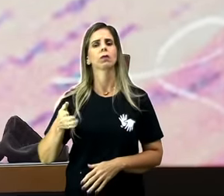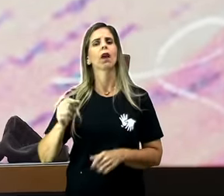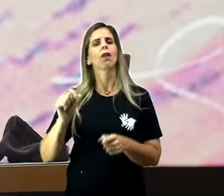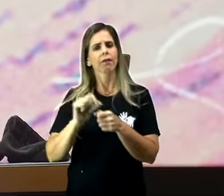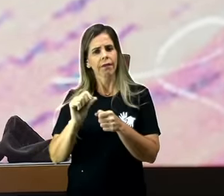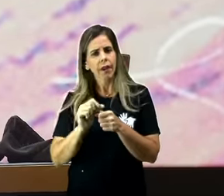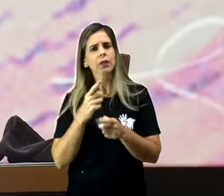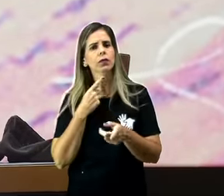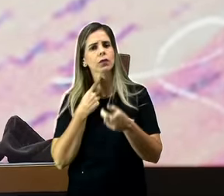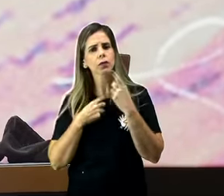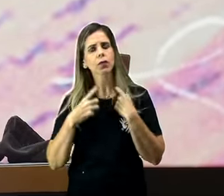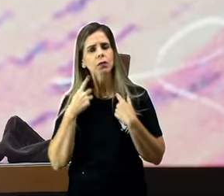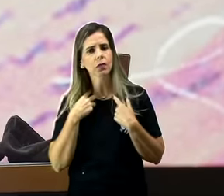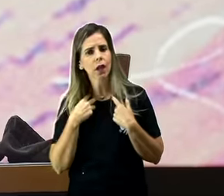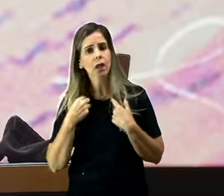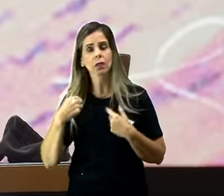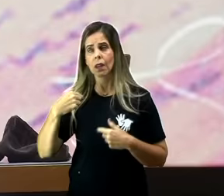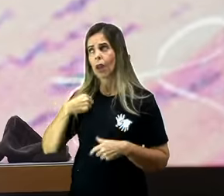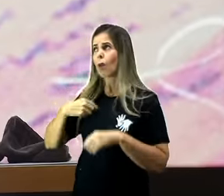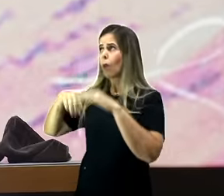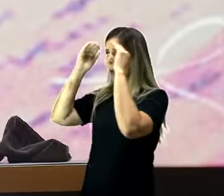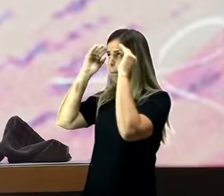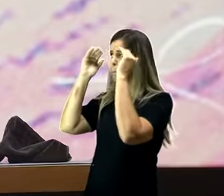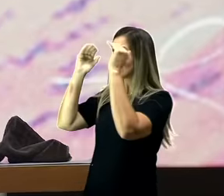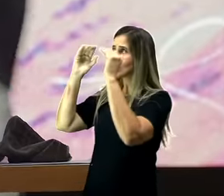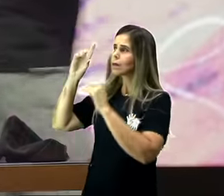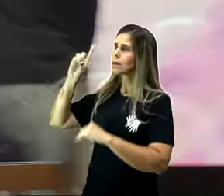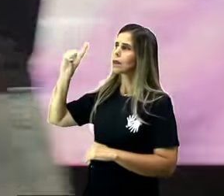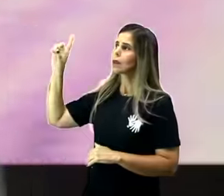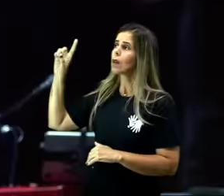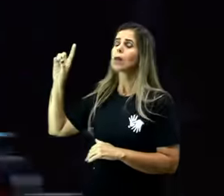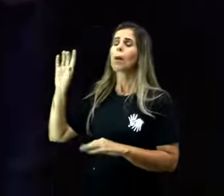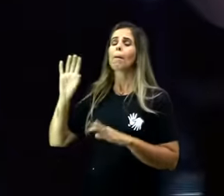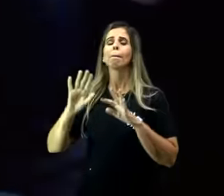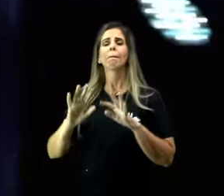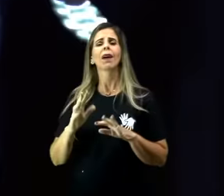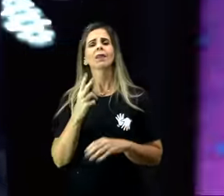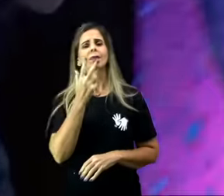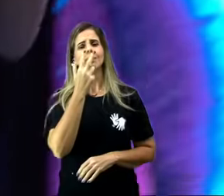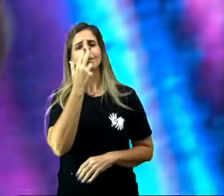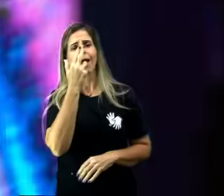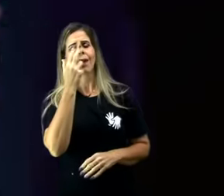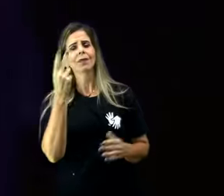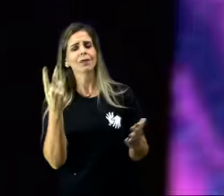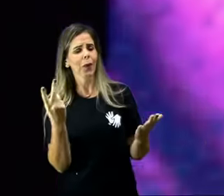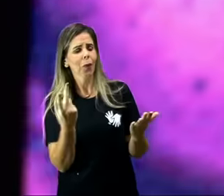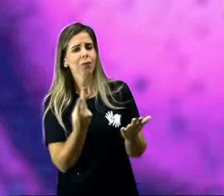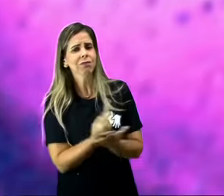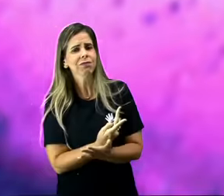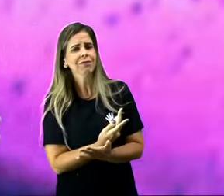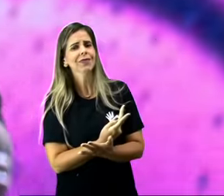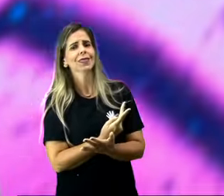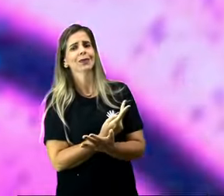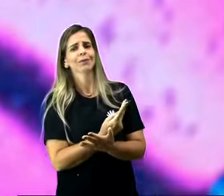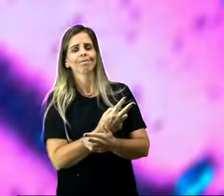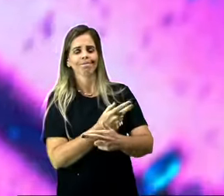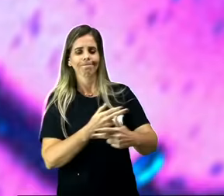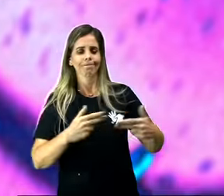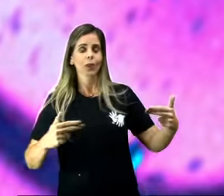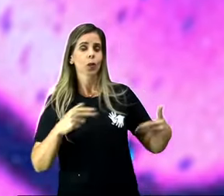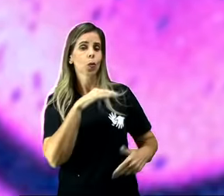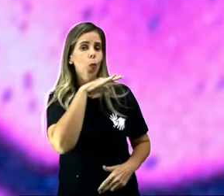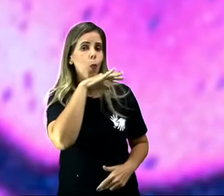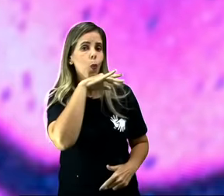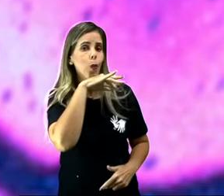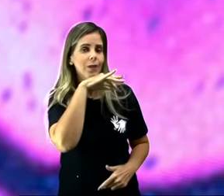vez, parece que eu enfrento desafios cada vez maiores. A impressão que eu tenho, que os demônios que eu enfrentava quando eu era adolescente, eles